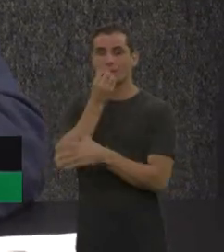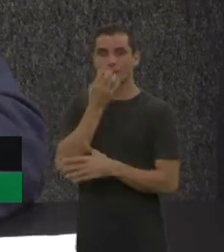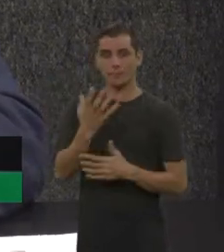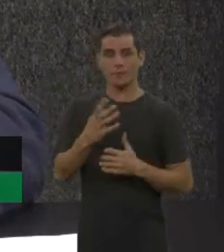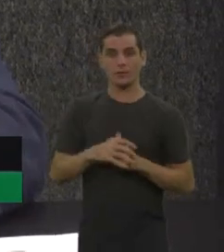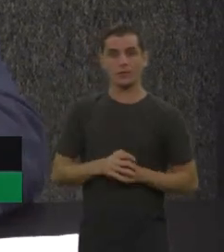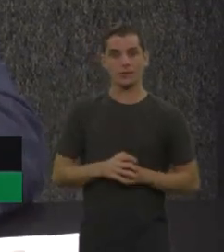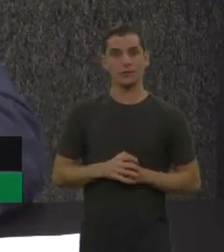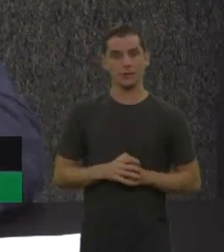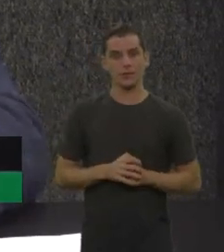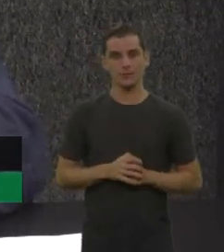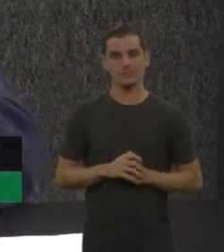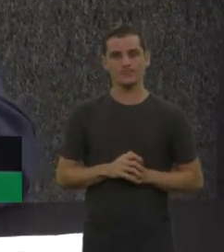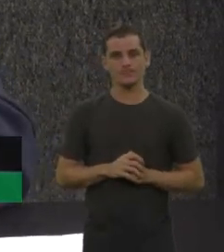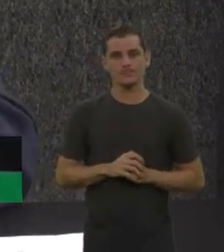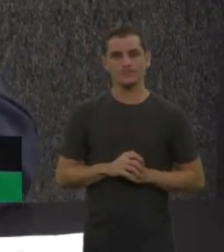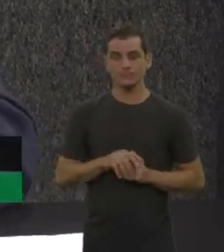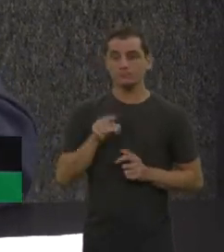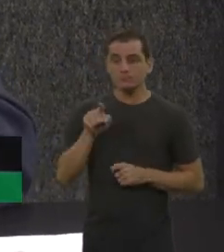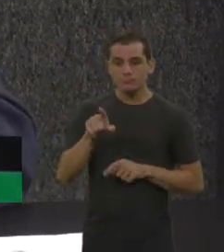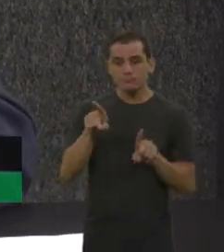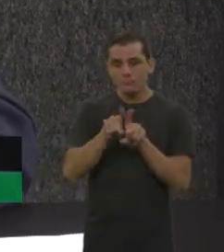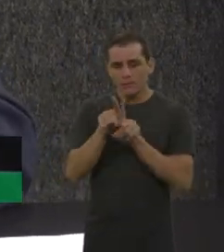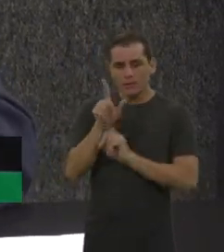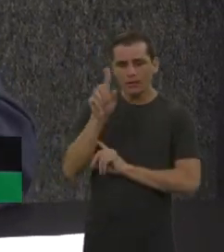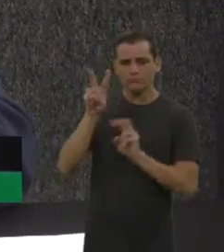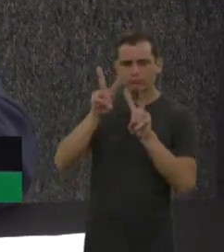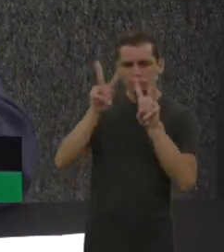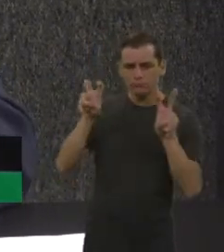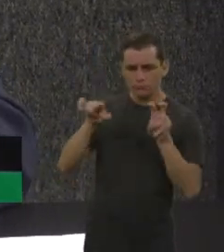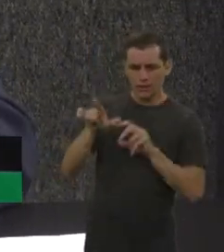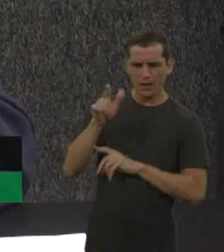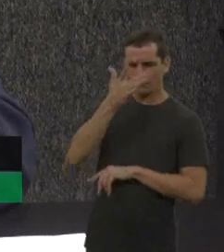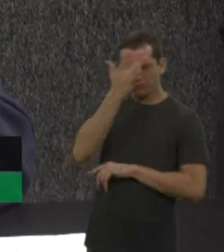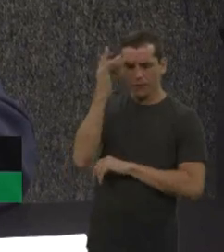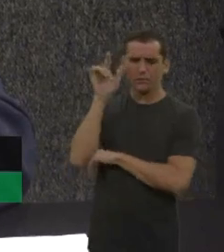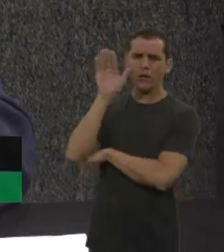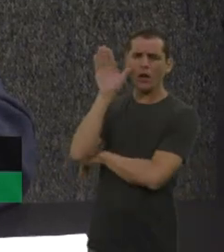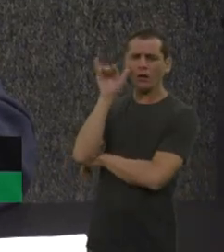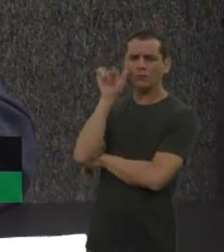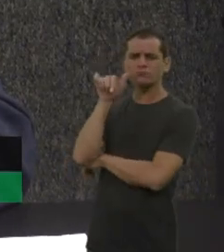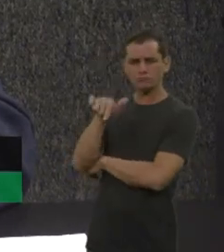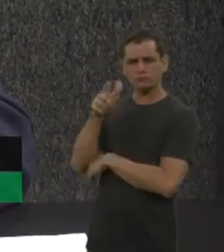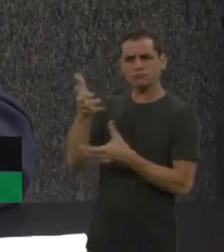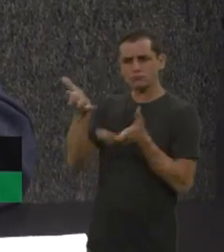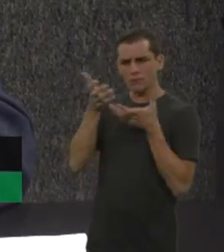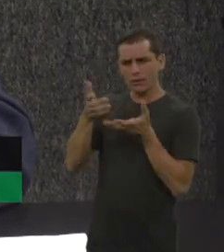quer mergulhar em determinados assuntos. Por isso, nós estamos realizando só essa semana